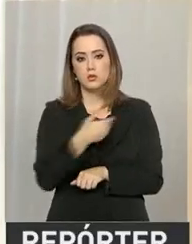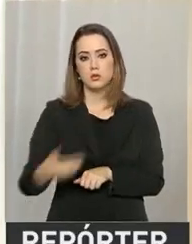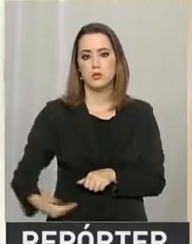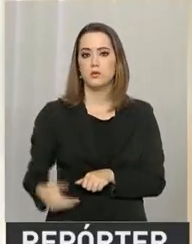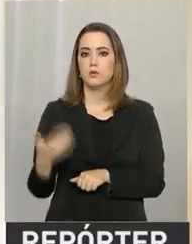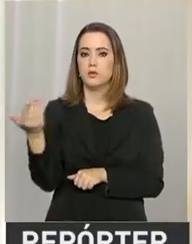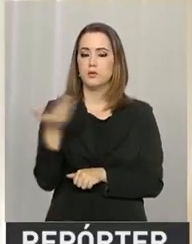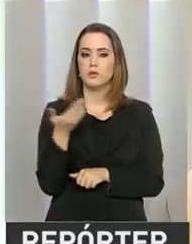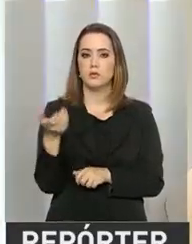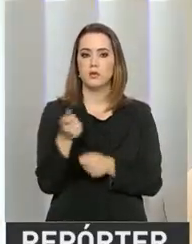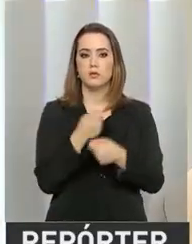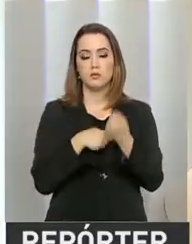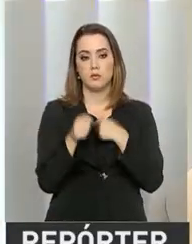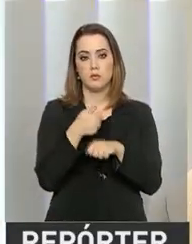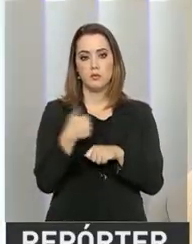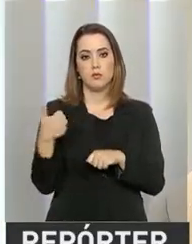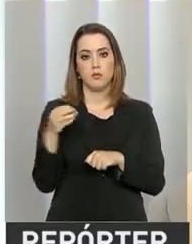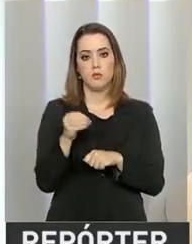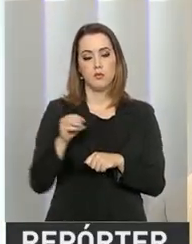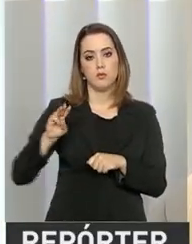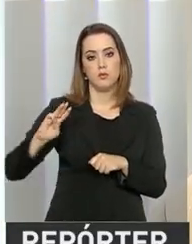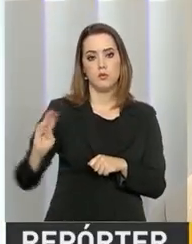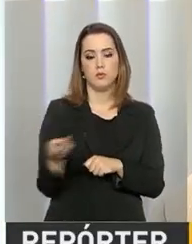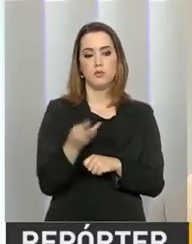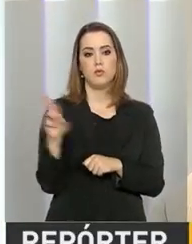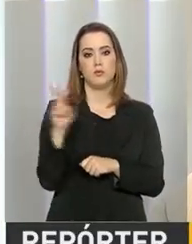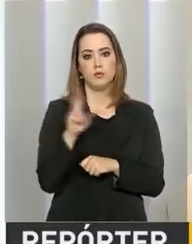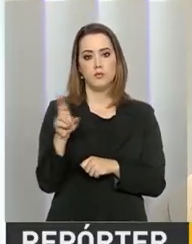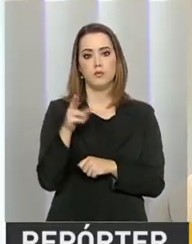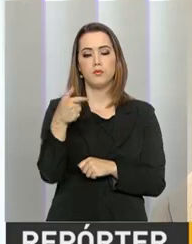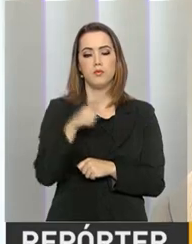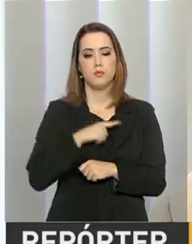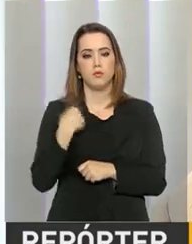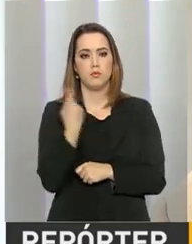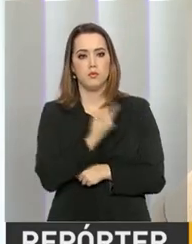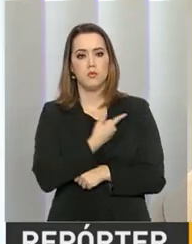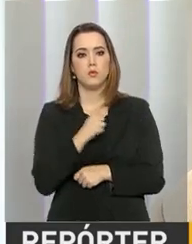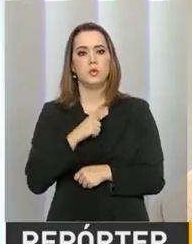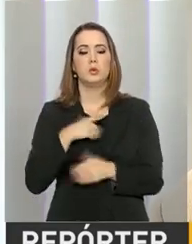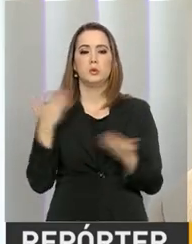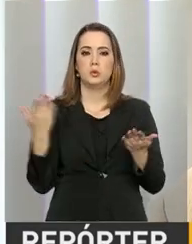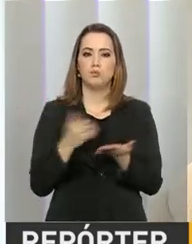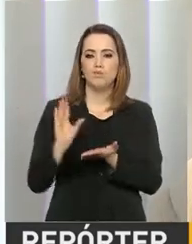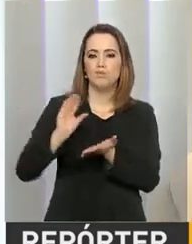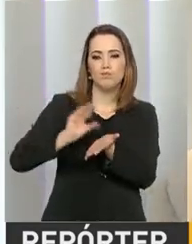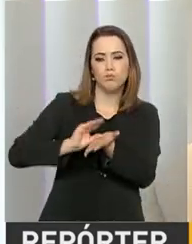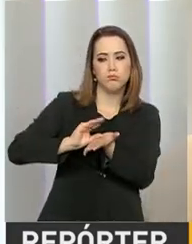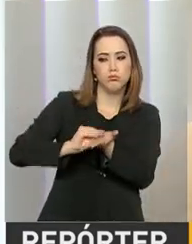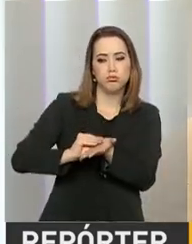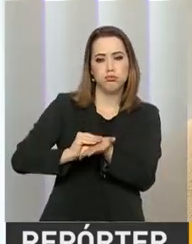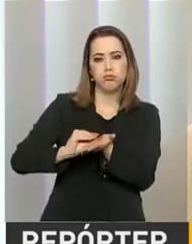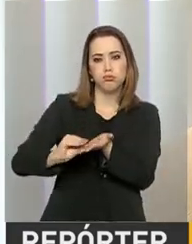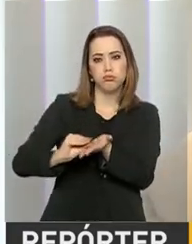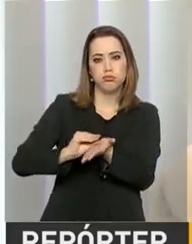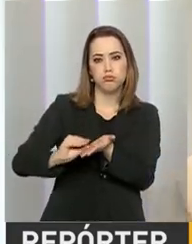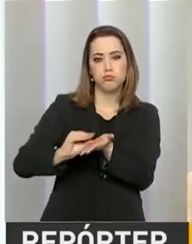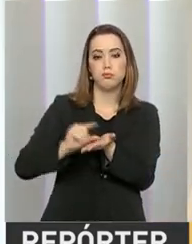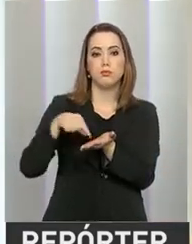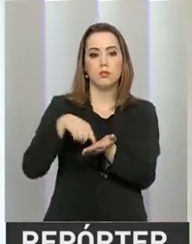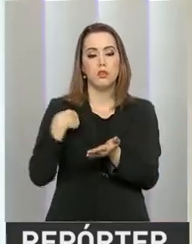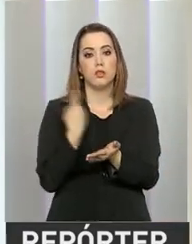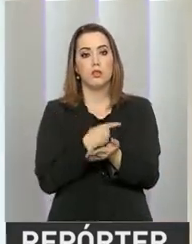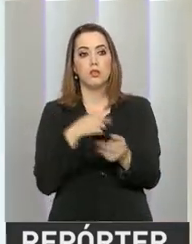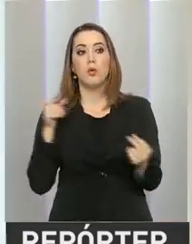10 milhões de reais por uma medida de Economia que nós estamos com com grande restrição orçamentária eu combinei com o presidente da